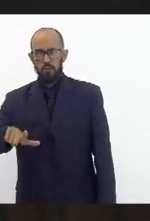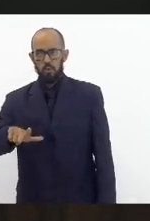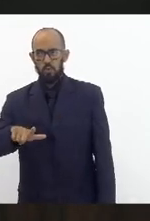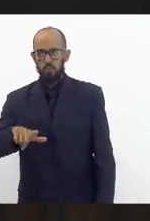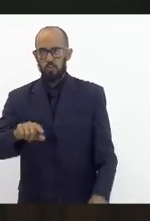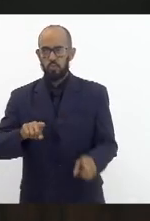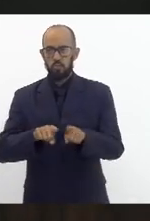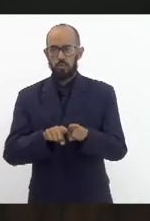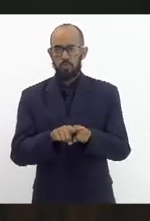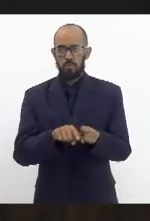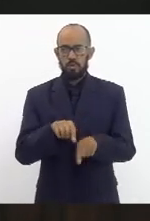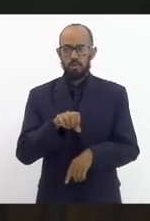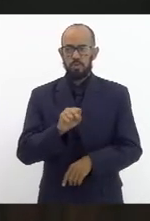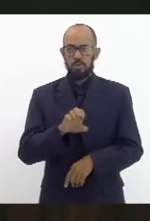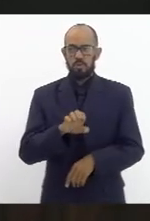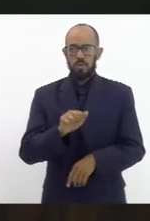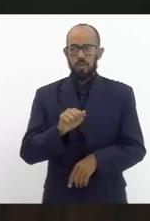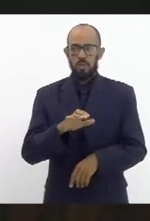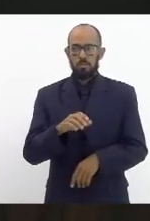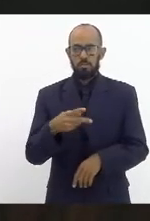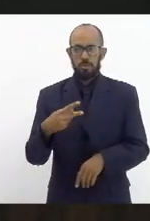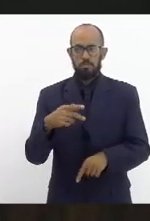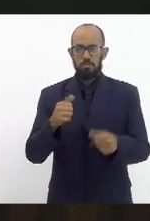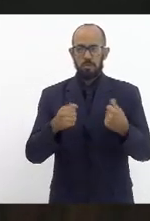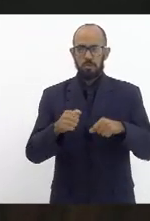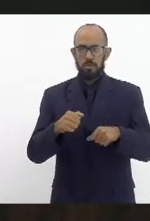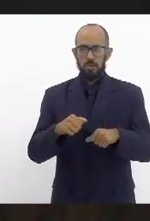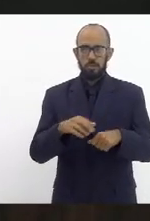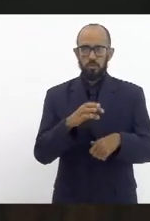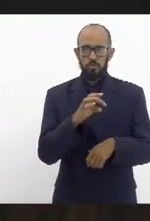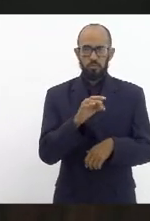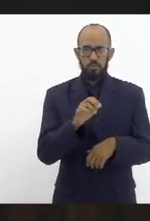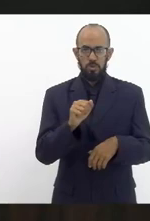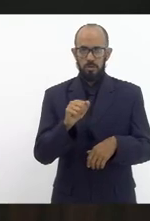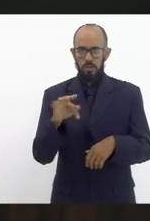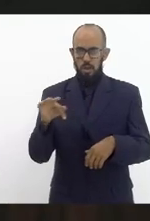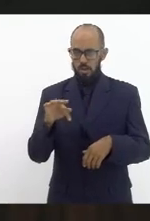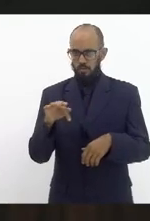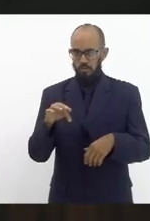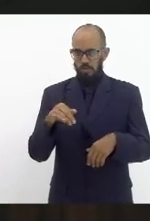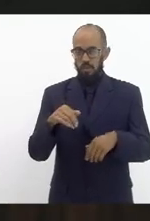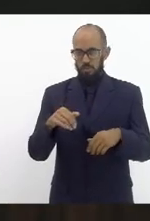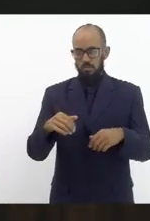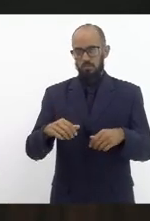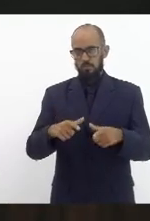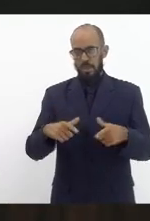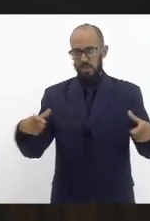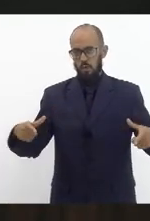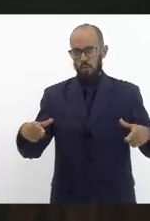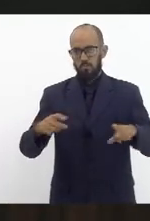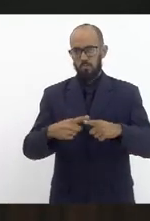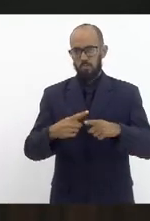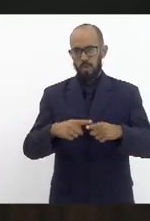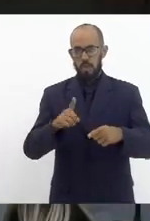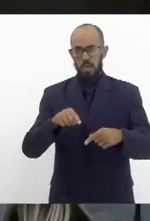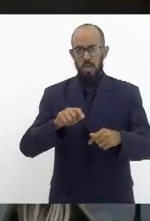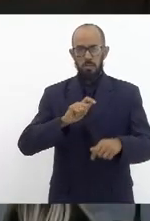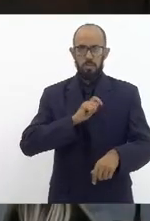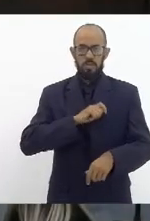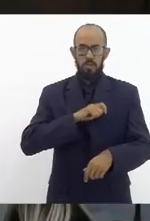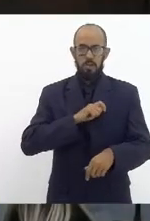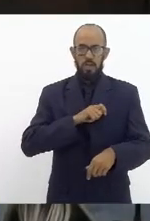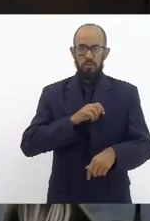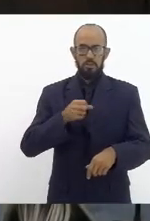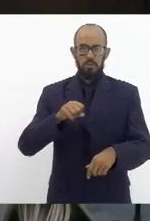um tafão mesmo. Entendeu? Para quê? Para que a gente não tenha uma seguinte covardia. Márcio, é uma covardia. O cara passa agora, depois de 10